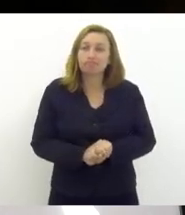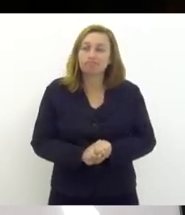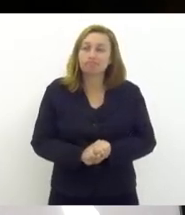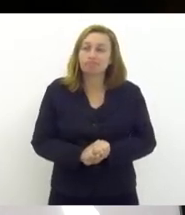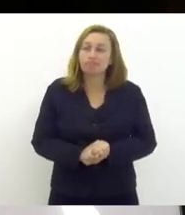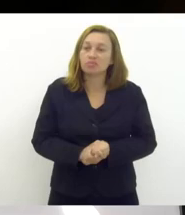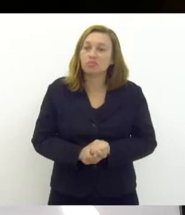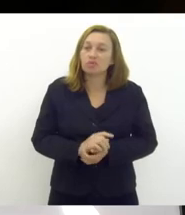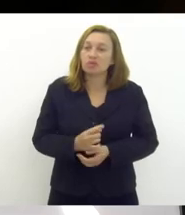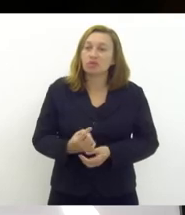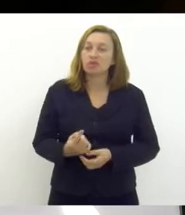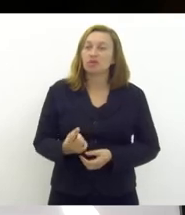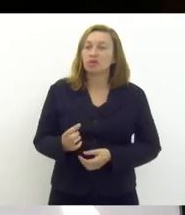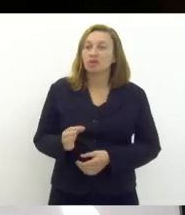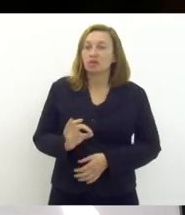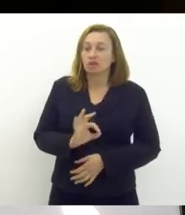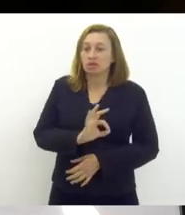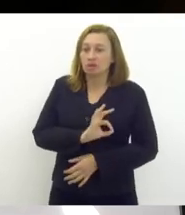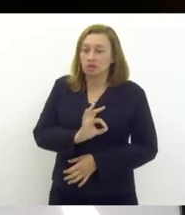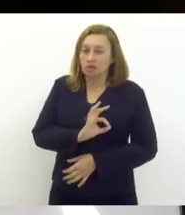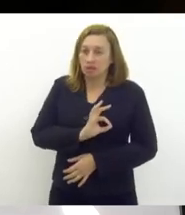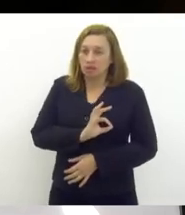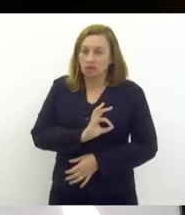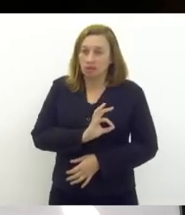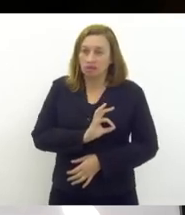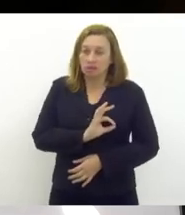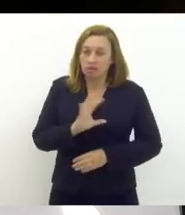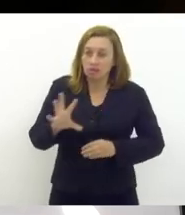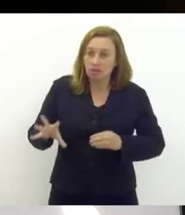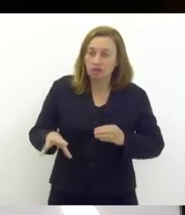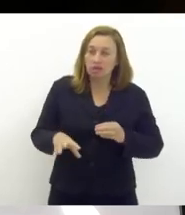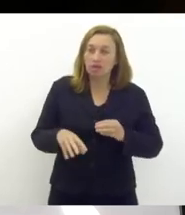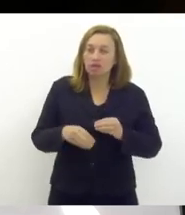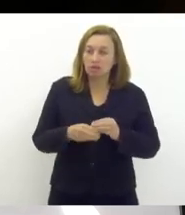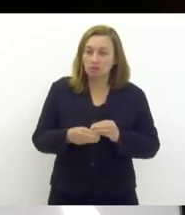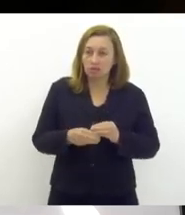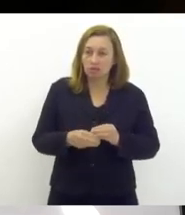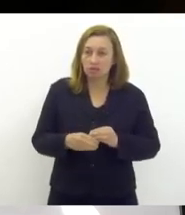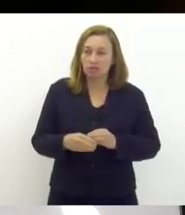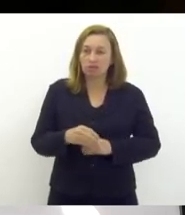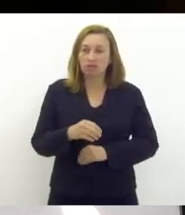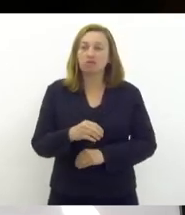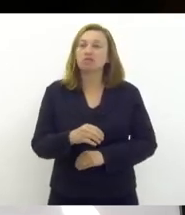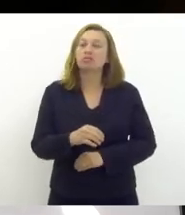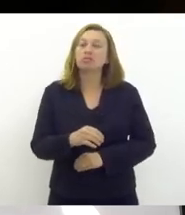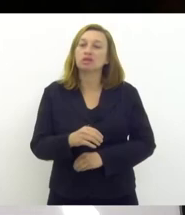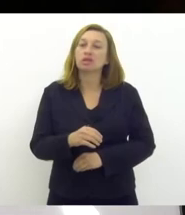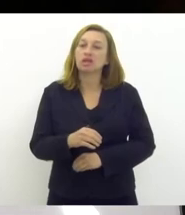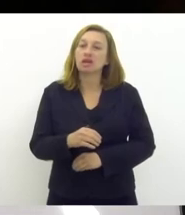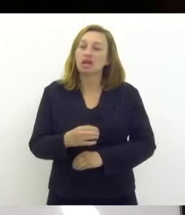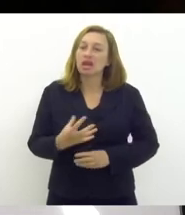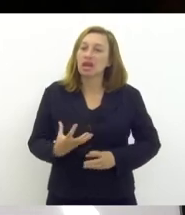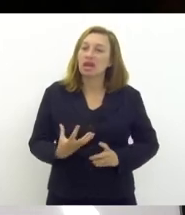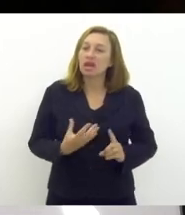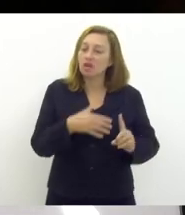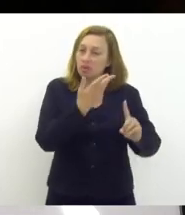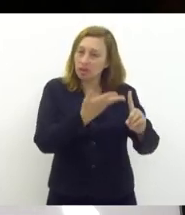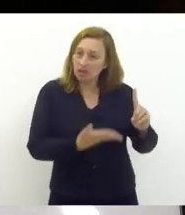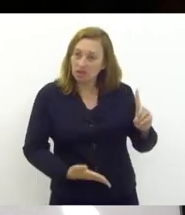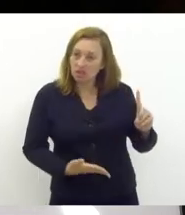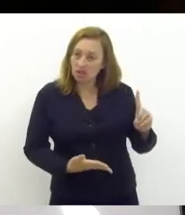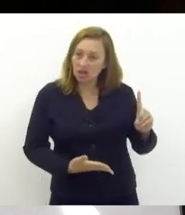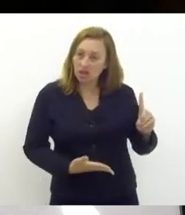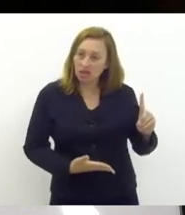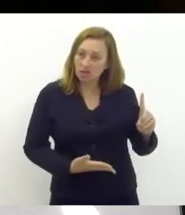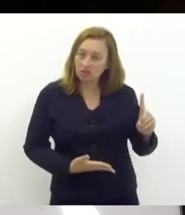da Polícia Civil recebe uma comenda como essa não é só ele que tá sendo homenageado a a nossa polícia